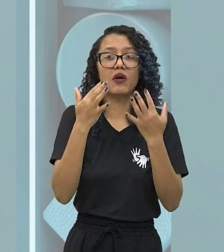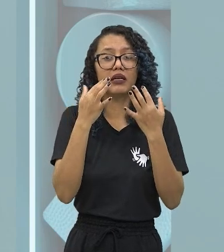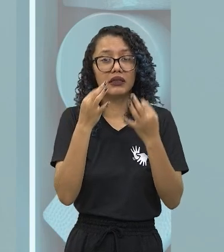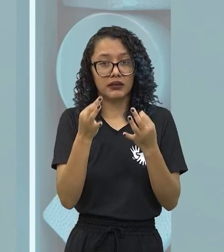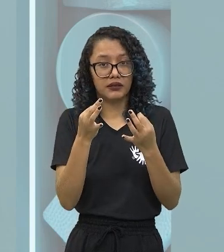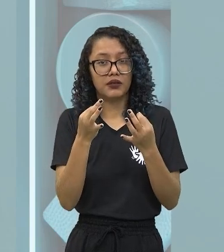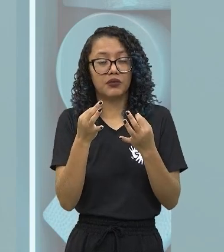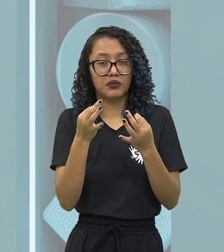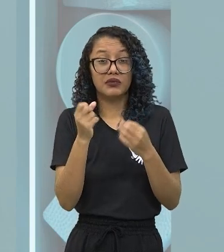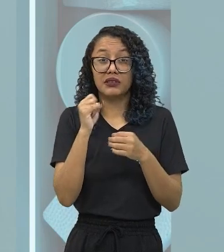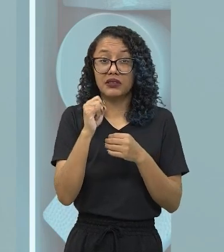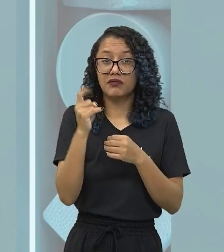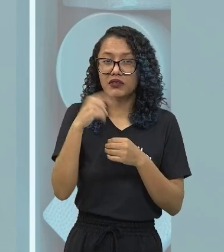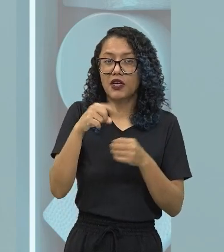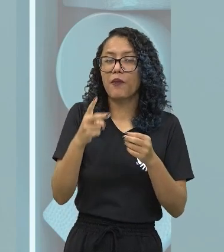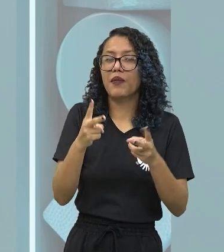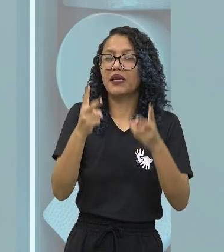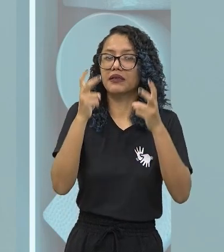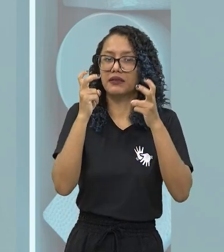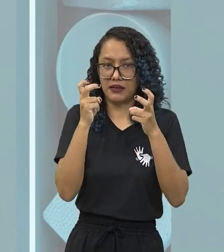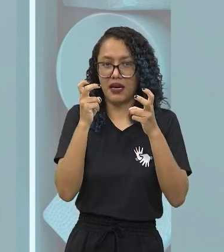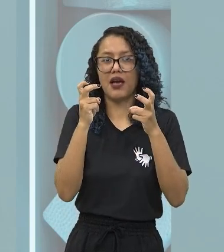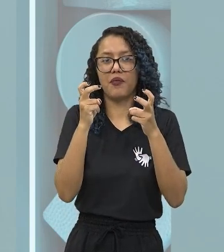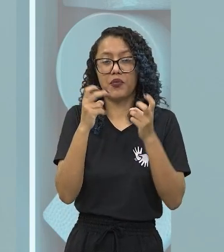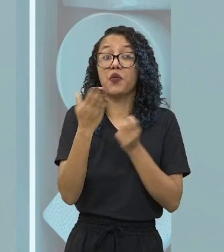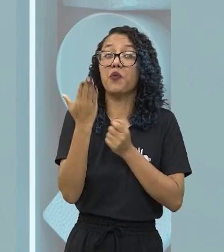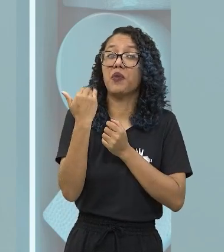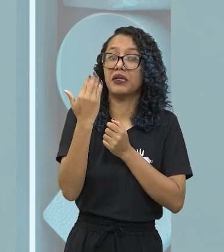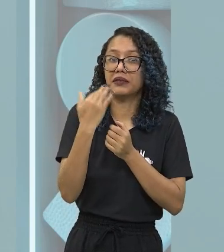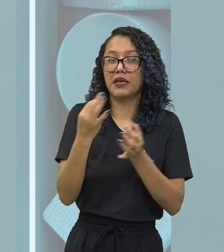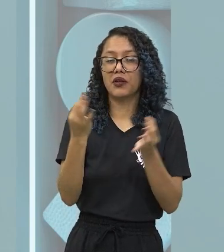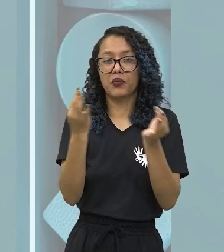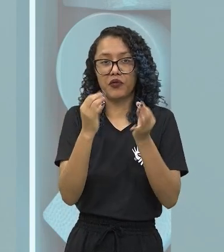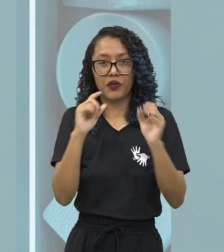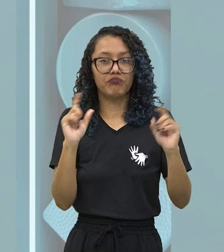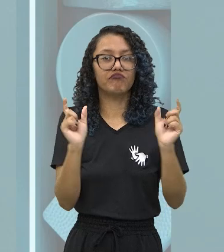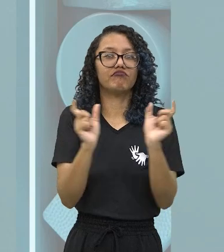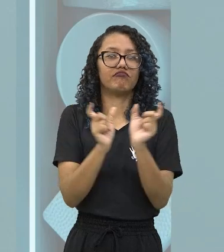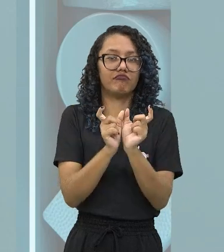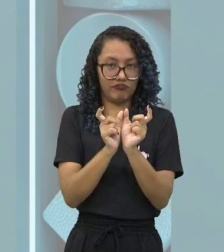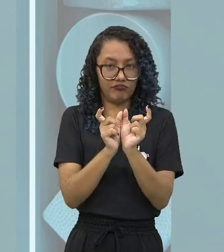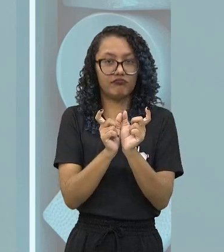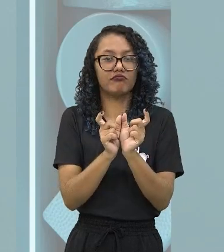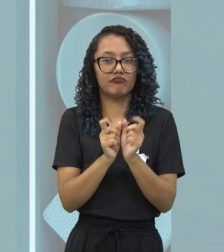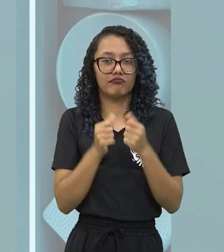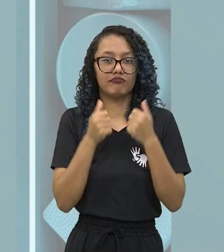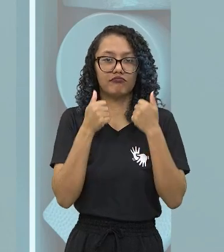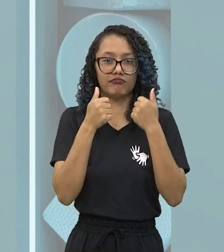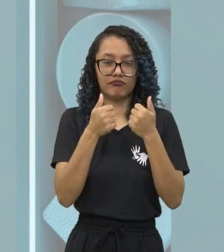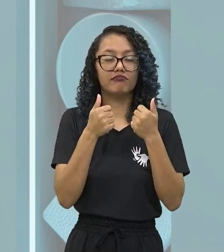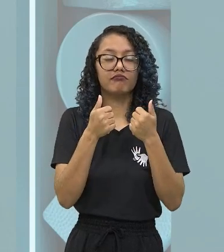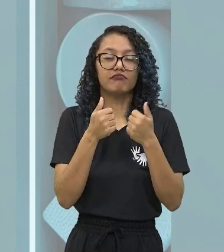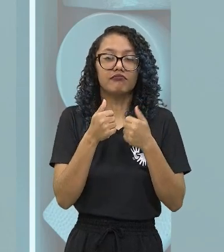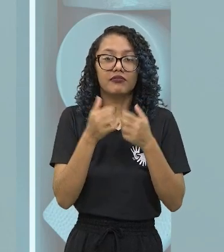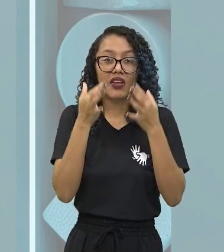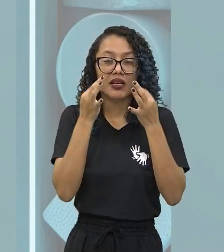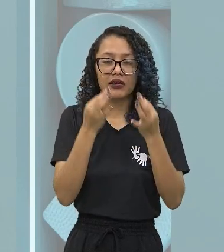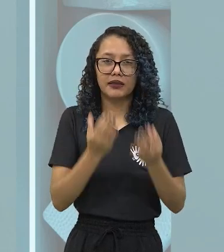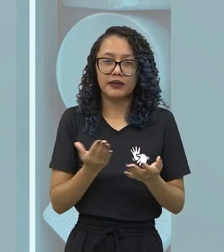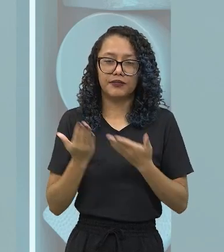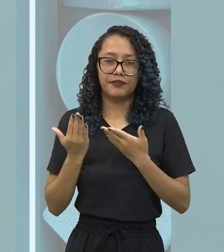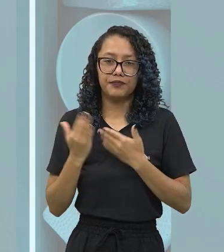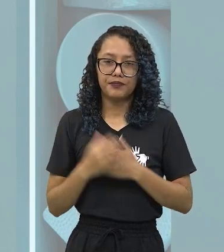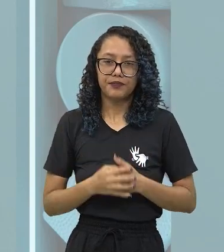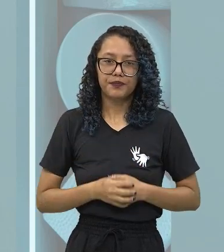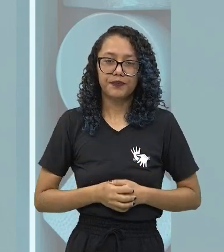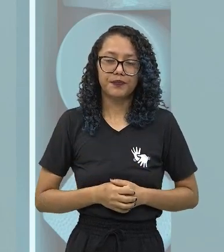vão ouvir sobre o pretérito perfeito composto de verbos irregulares. Observem bem,